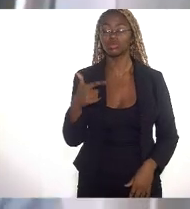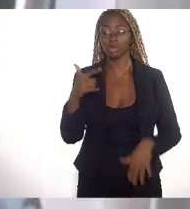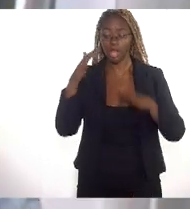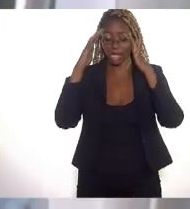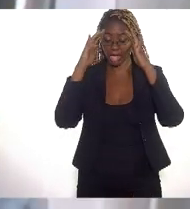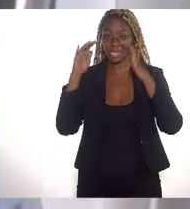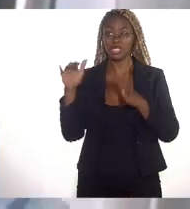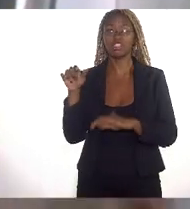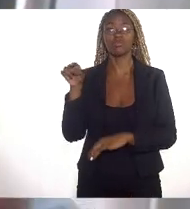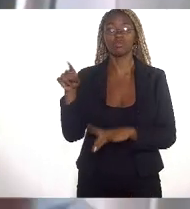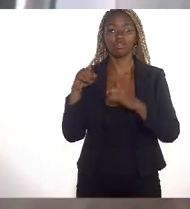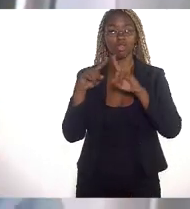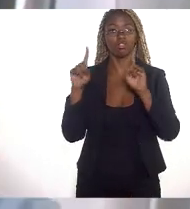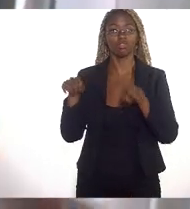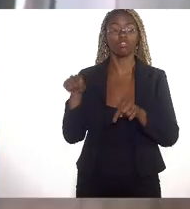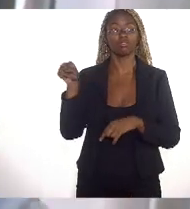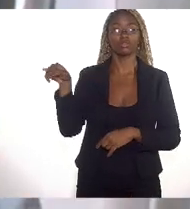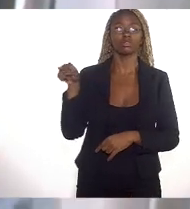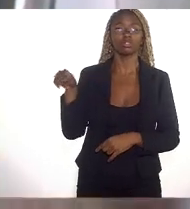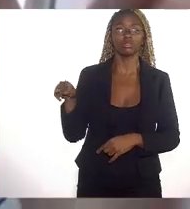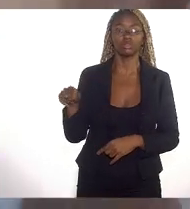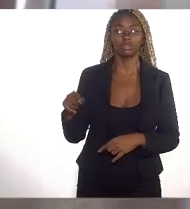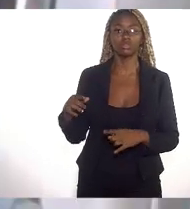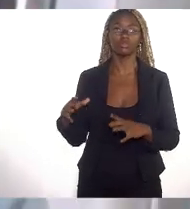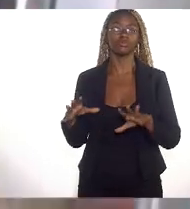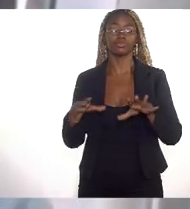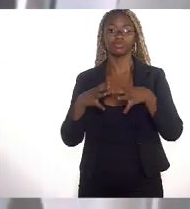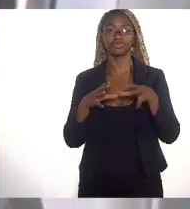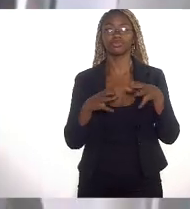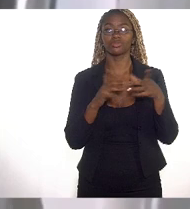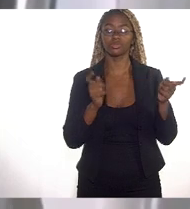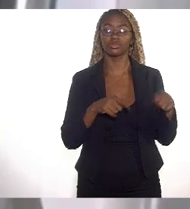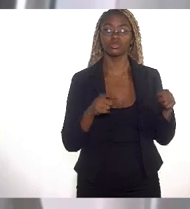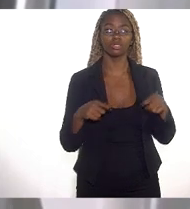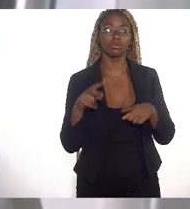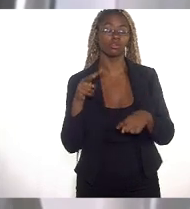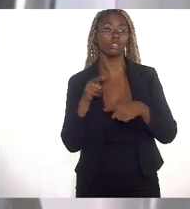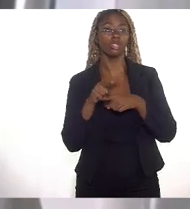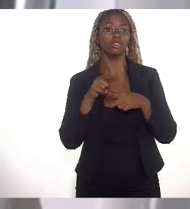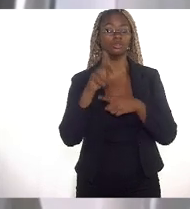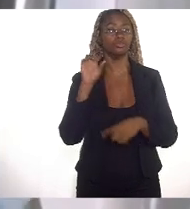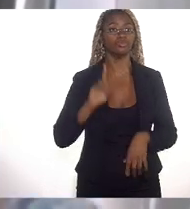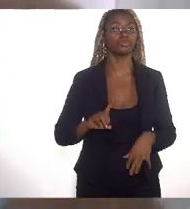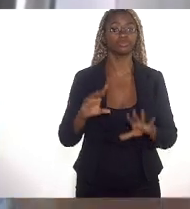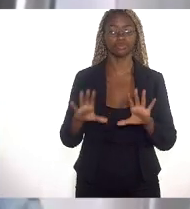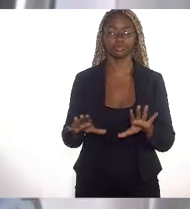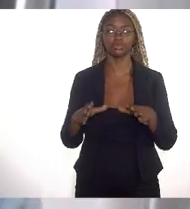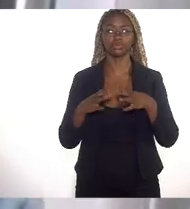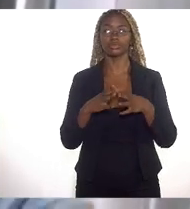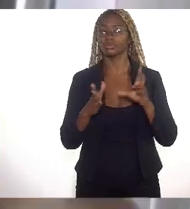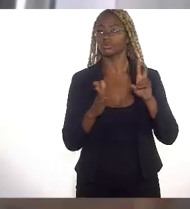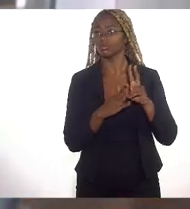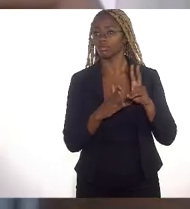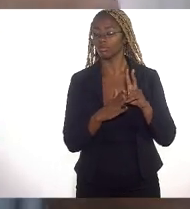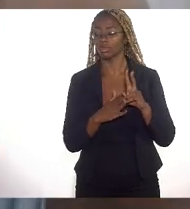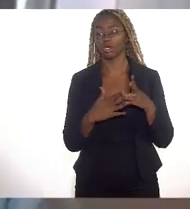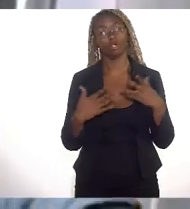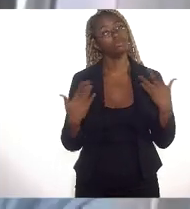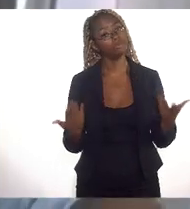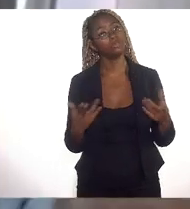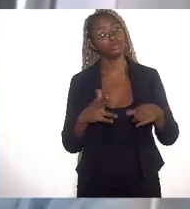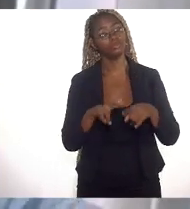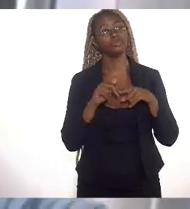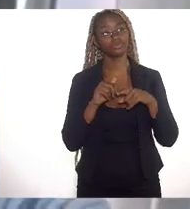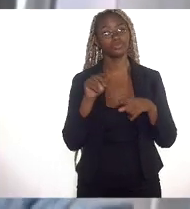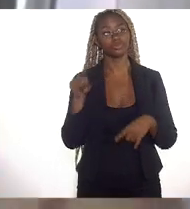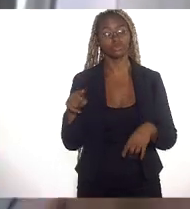seu papel, através dos seus órgãos competentes, de proteger os direitos das comunidades indígenas. Ao contrário, por isso, essas